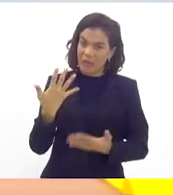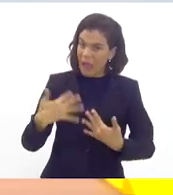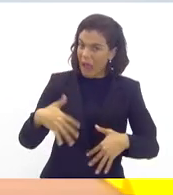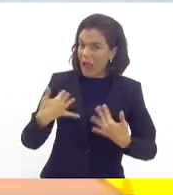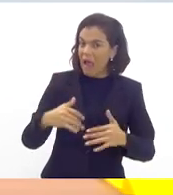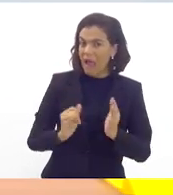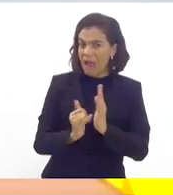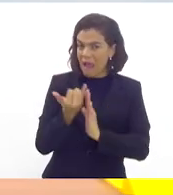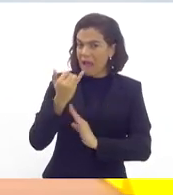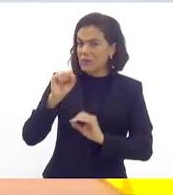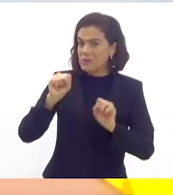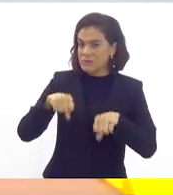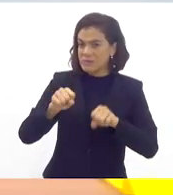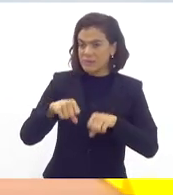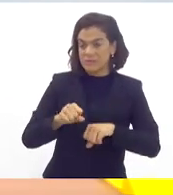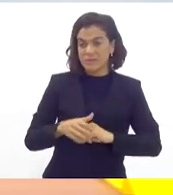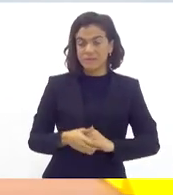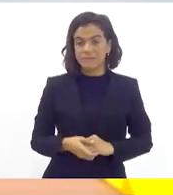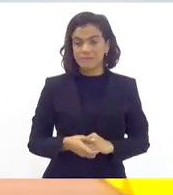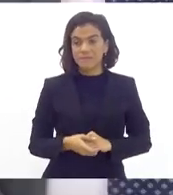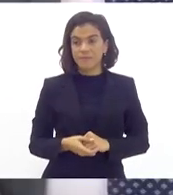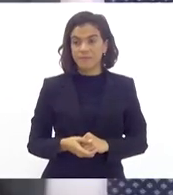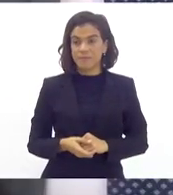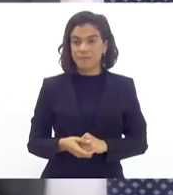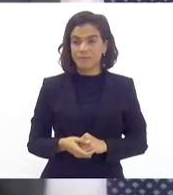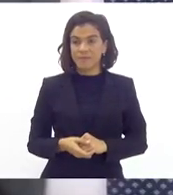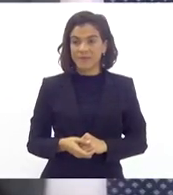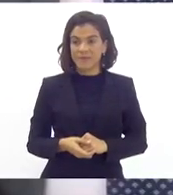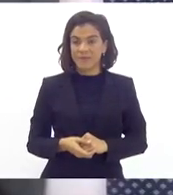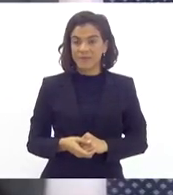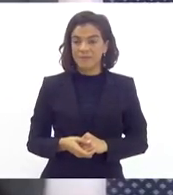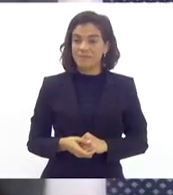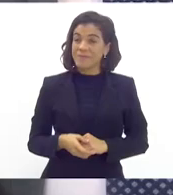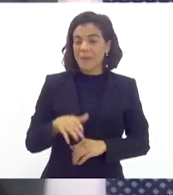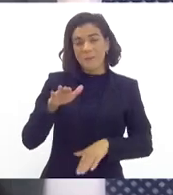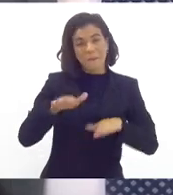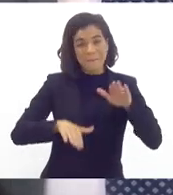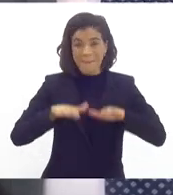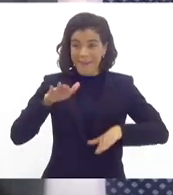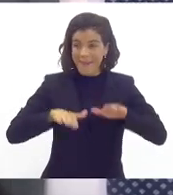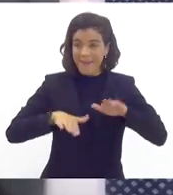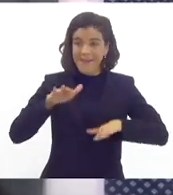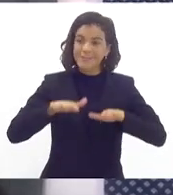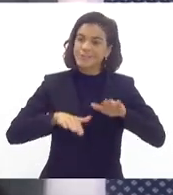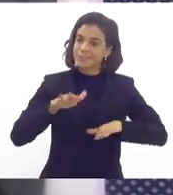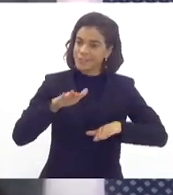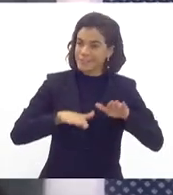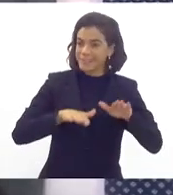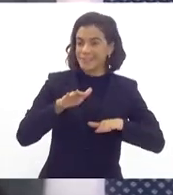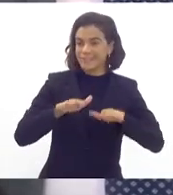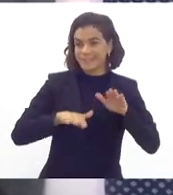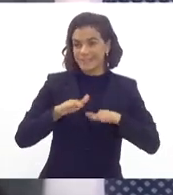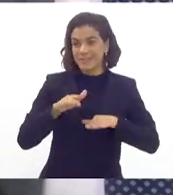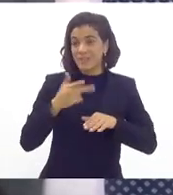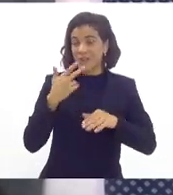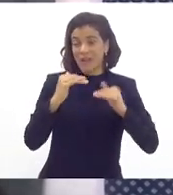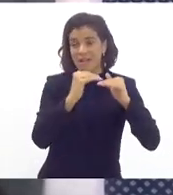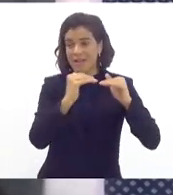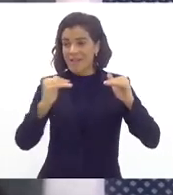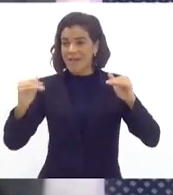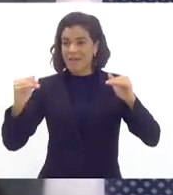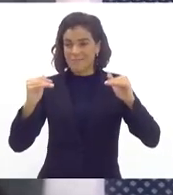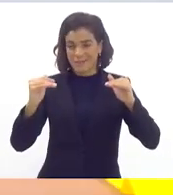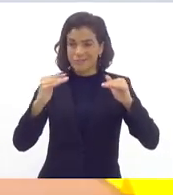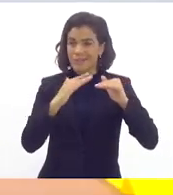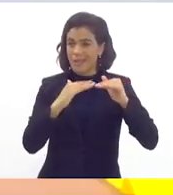está altíssimo. Queria deixar claríssimo. Nós estamos pagando 5,2%. Na média, né? Na média. Estou falando na margem agora.